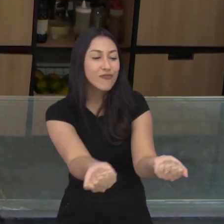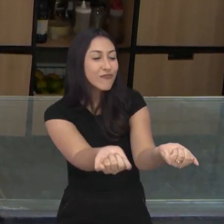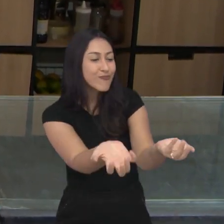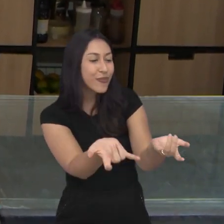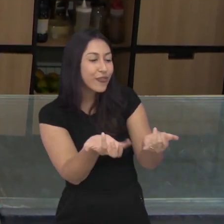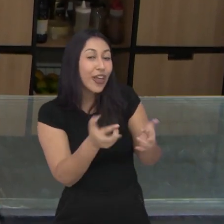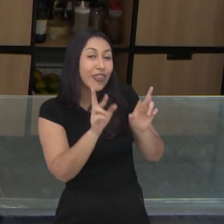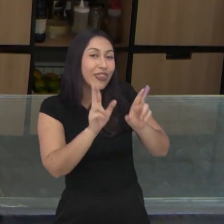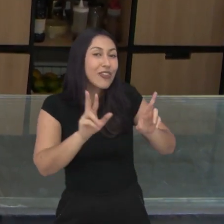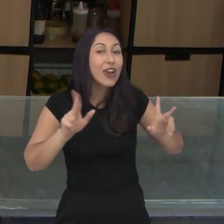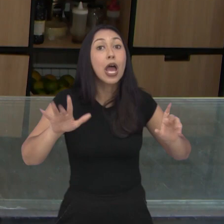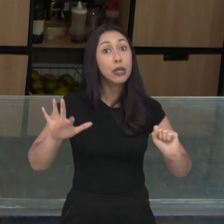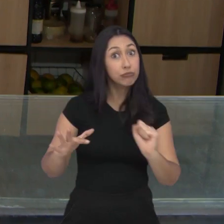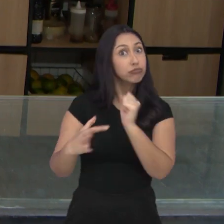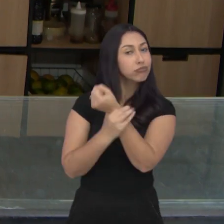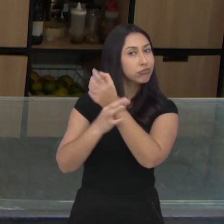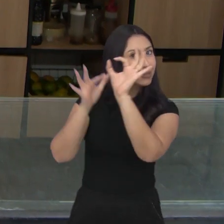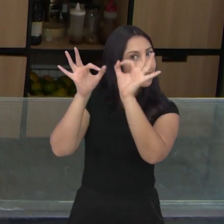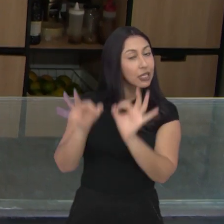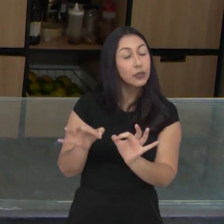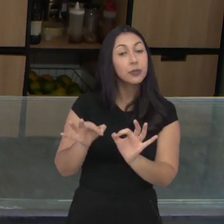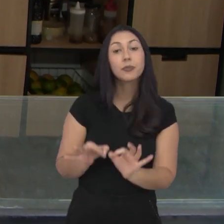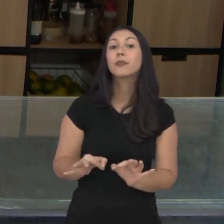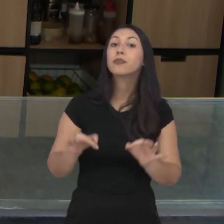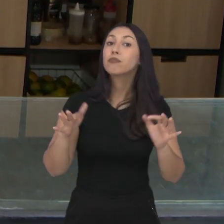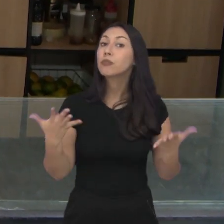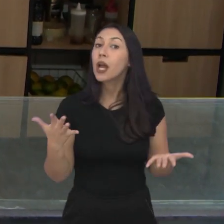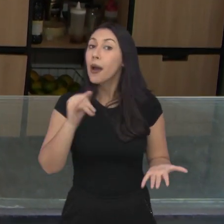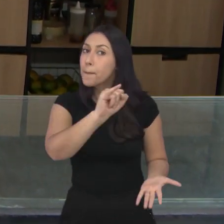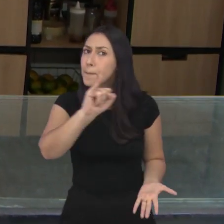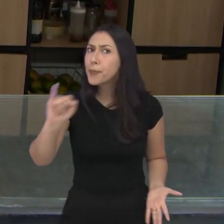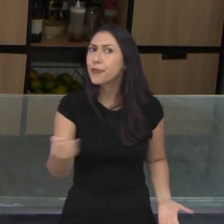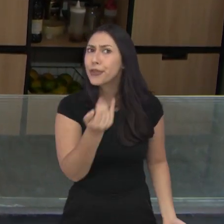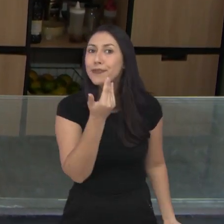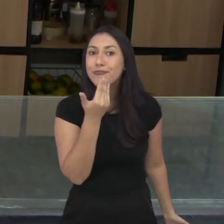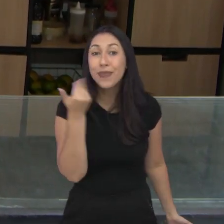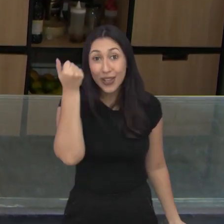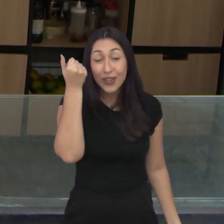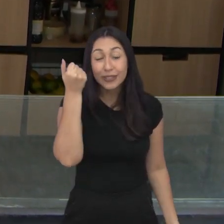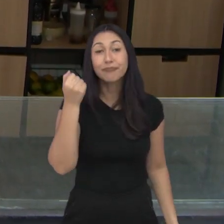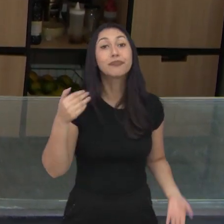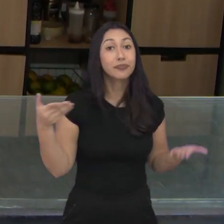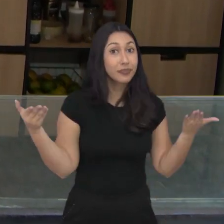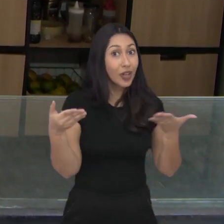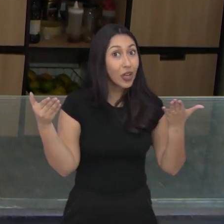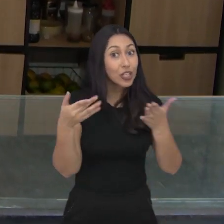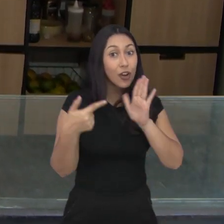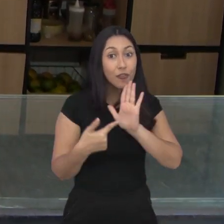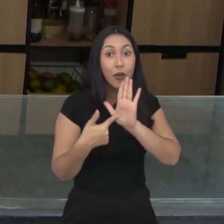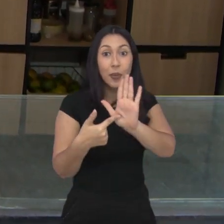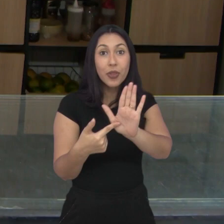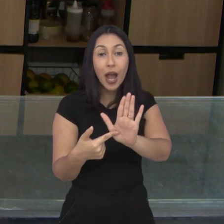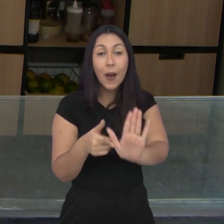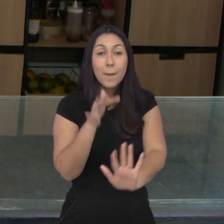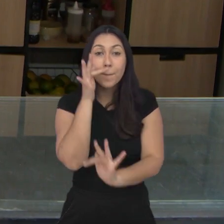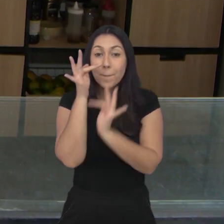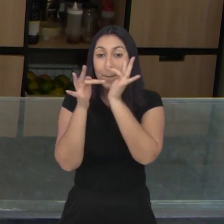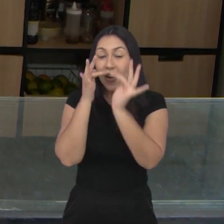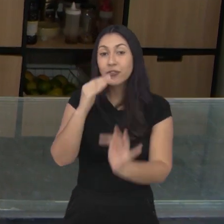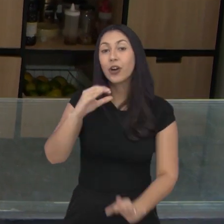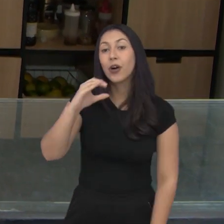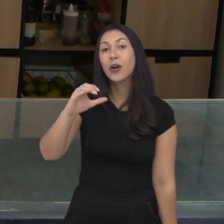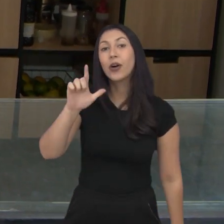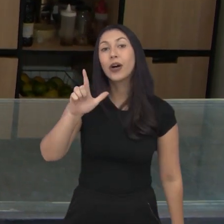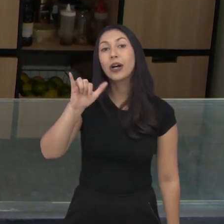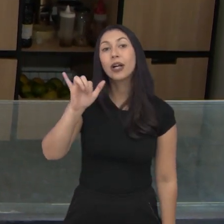vegetais diferentes de forma segura e adequada, para esse aproveitamento ser o melhor possível. Hoje eu trouxe para vocês uma flor